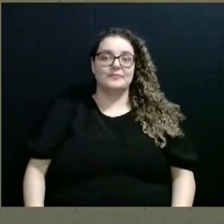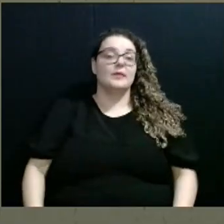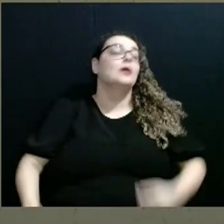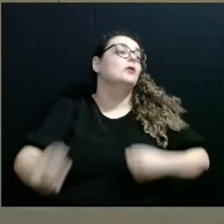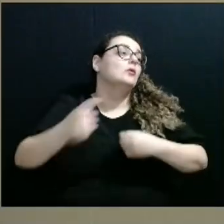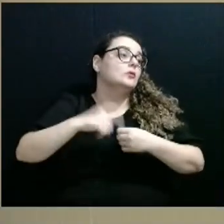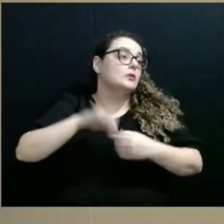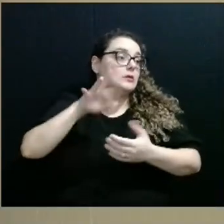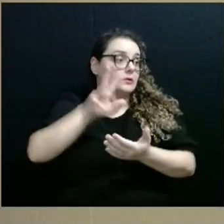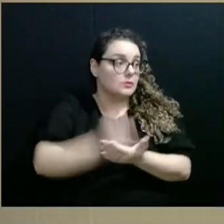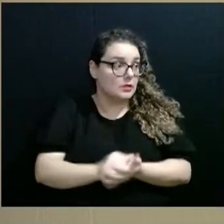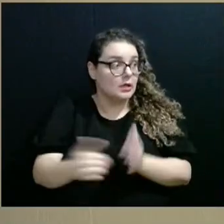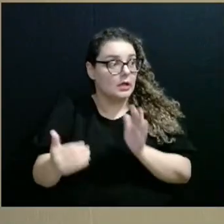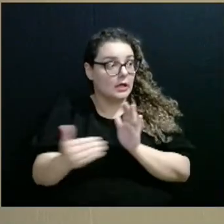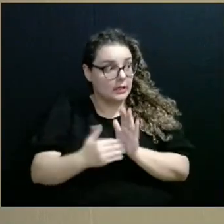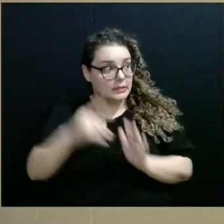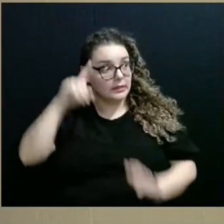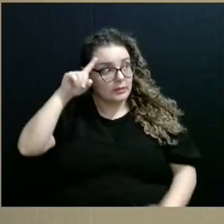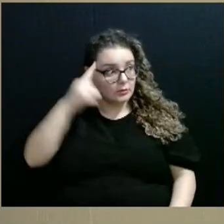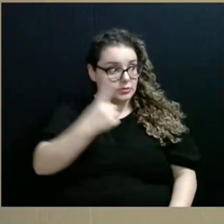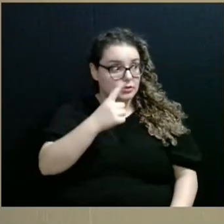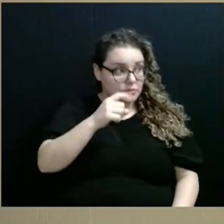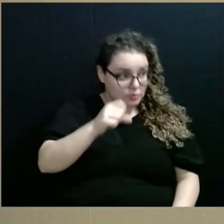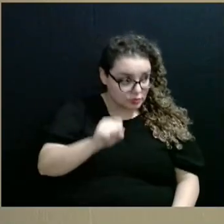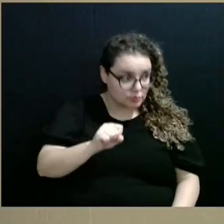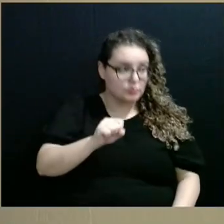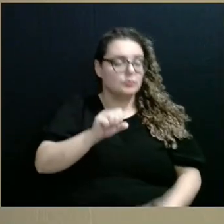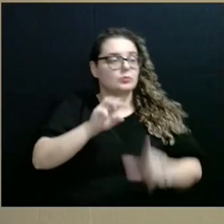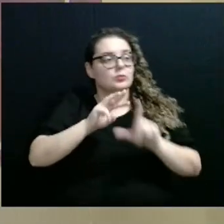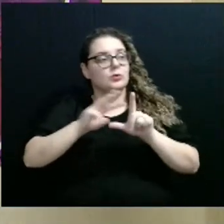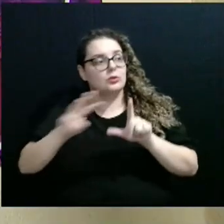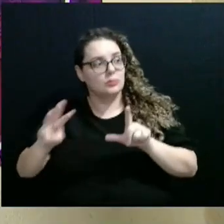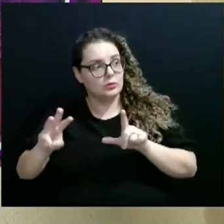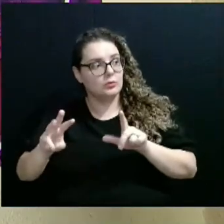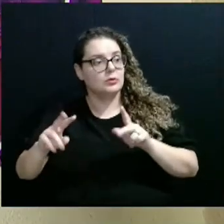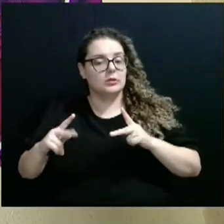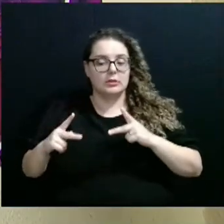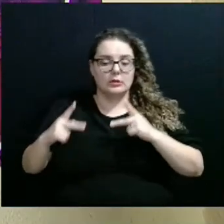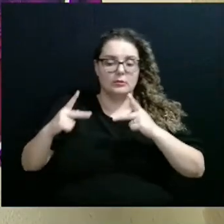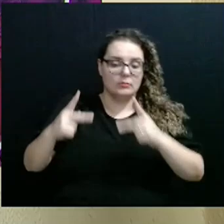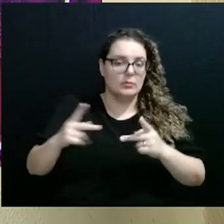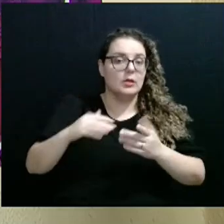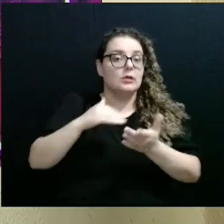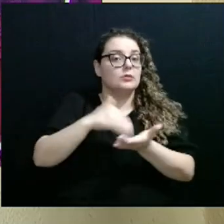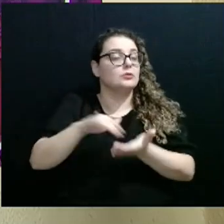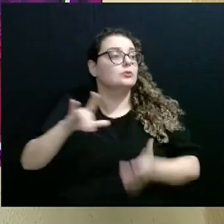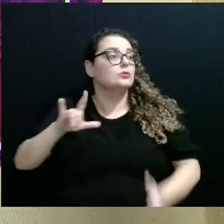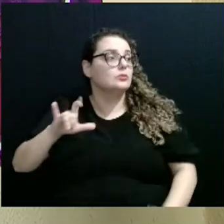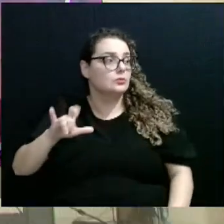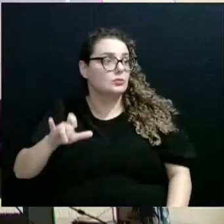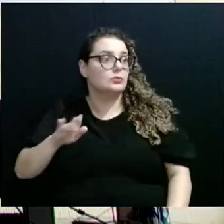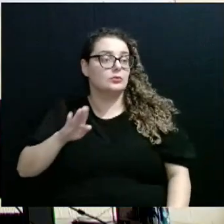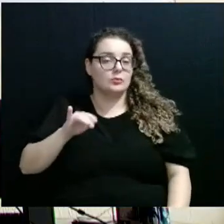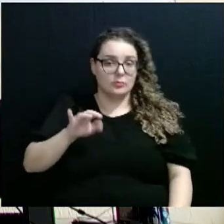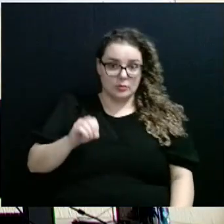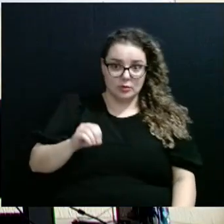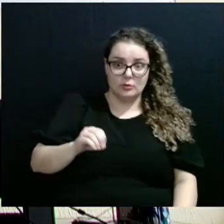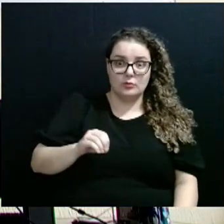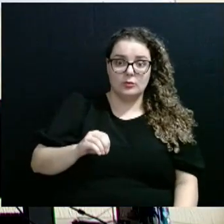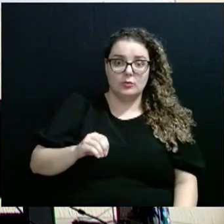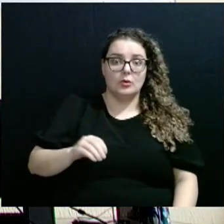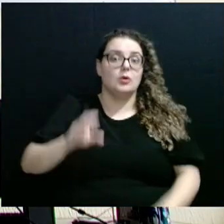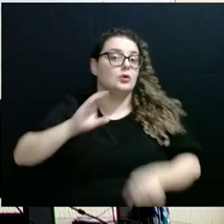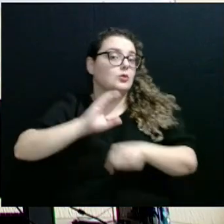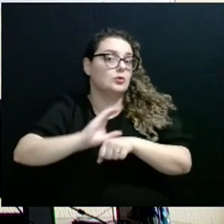o dia 18, pelo site, que está no perfil da secretaria, está na bio do Instagram, e o curso acontece no